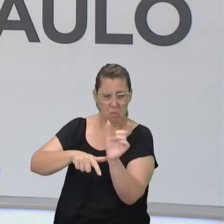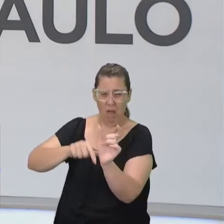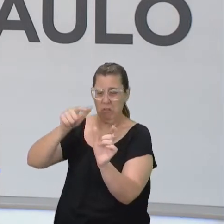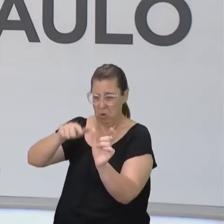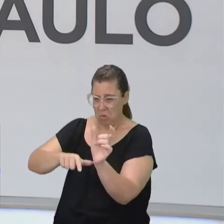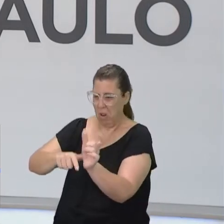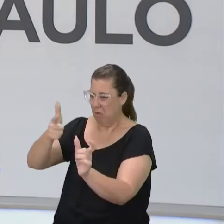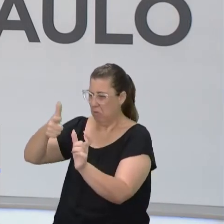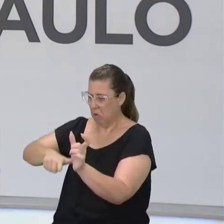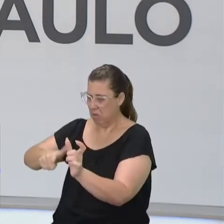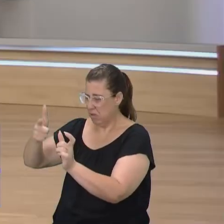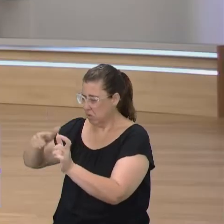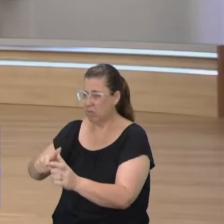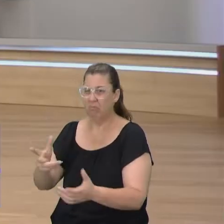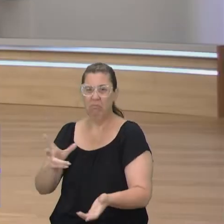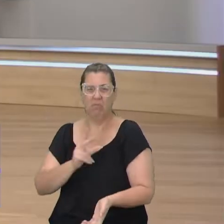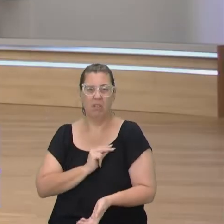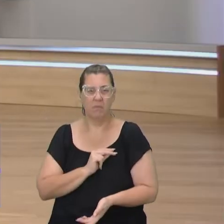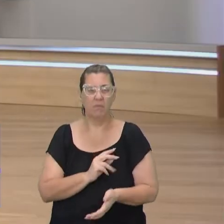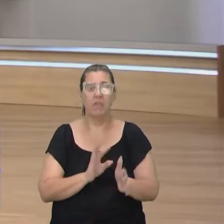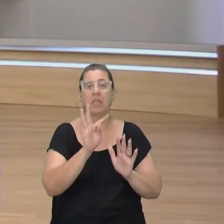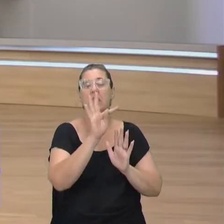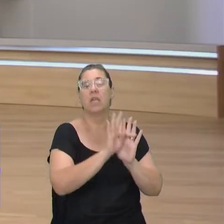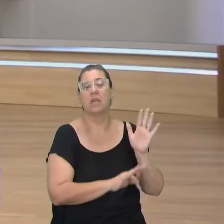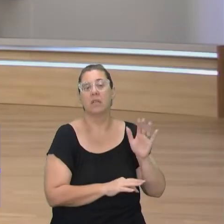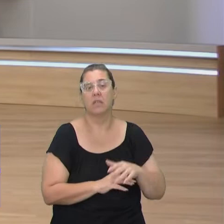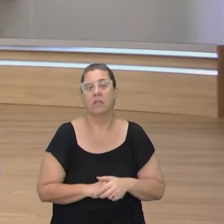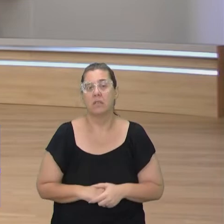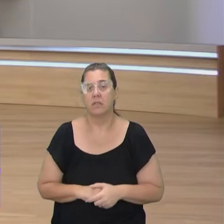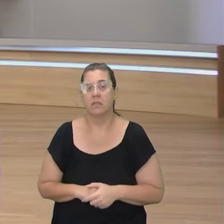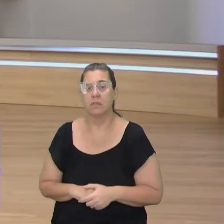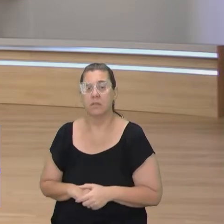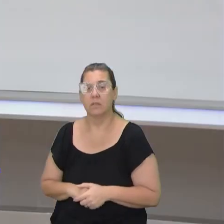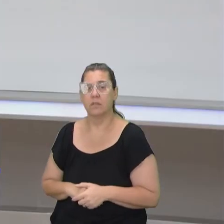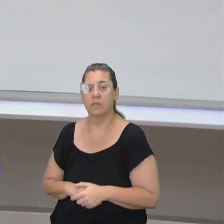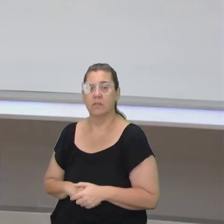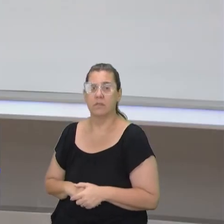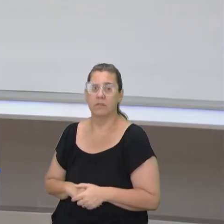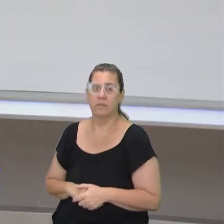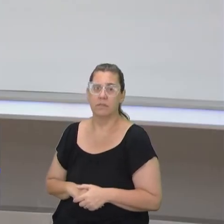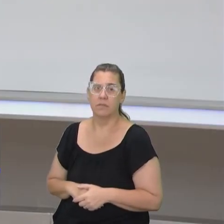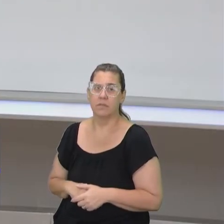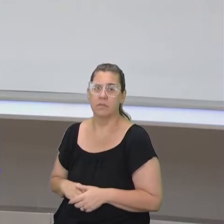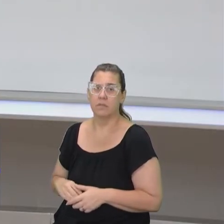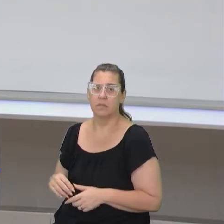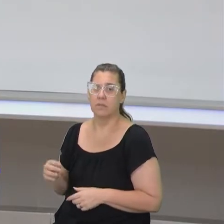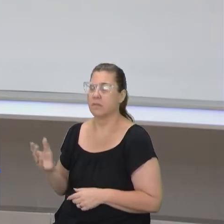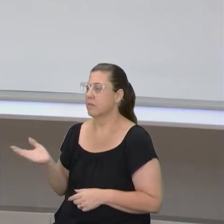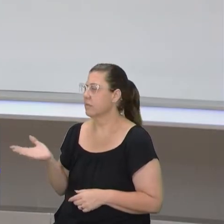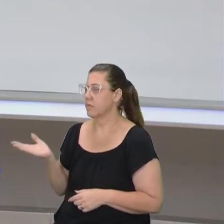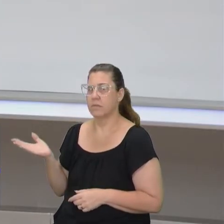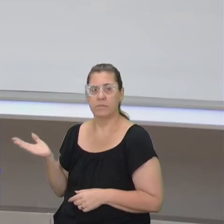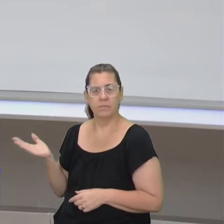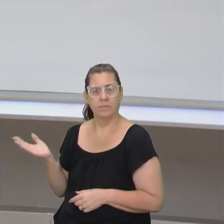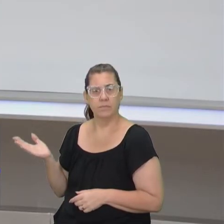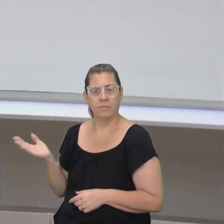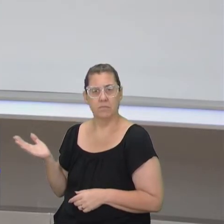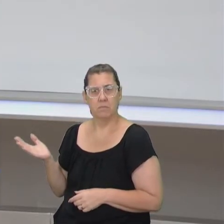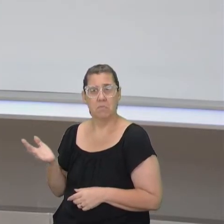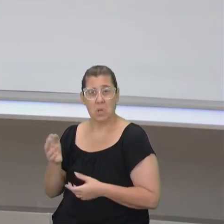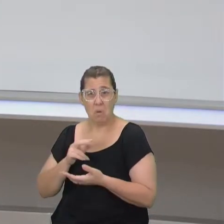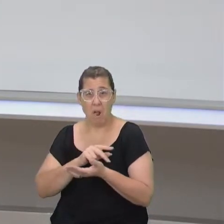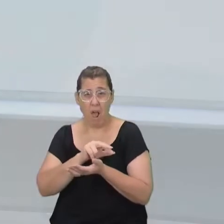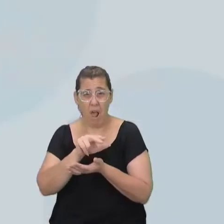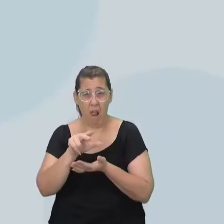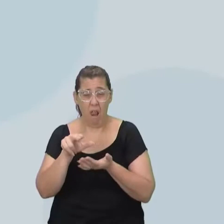Por exemplo, vem cá comigo. Nesse texto aqui, com certeza você veria essa palavra aqui se repetindo várias vezes,